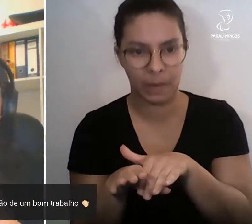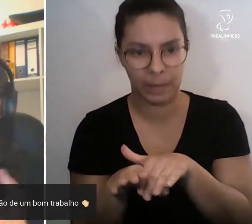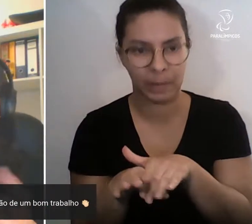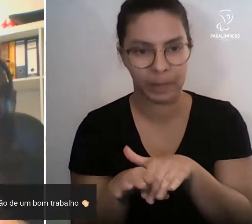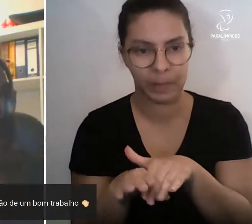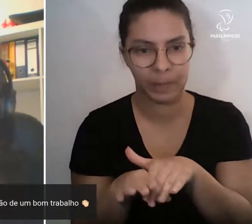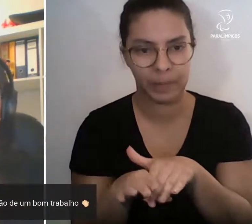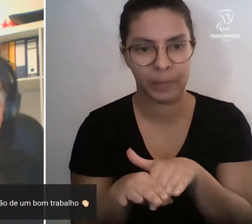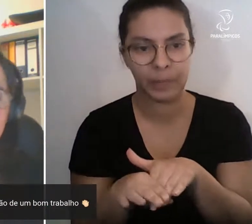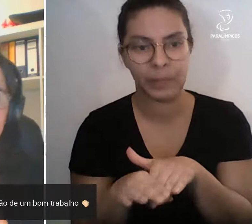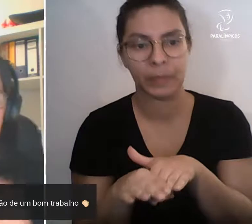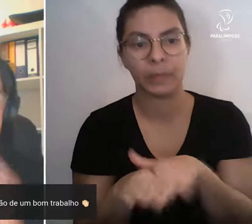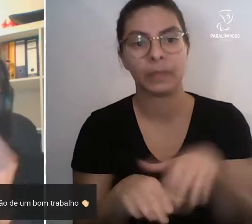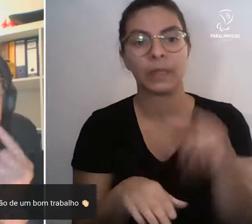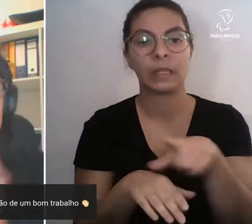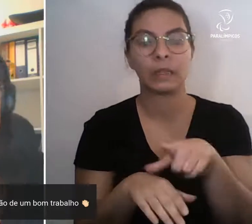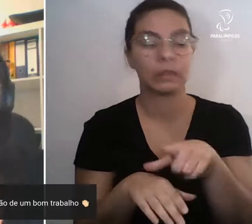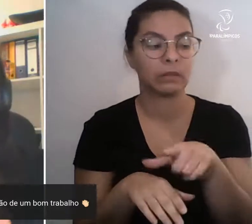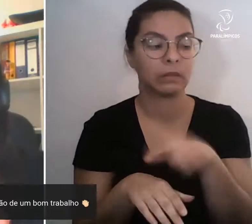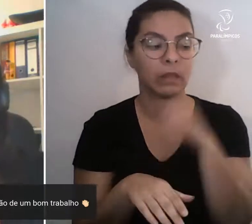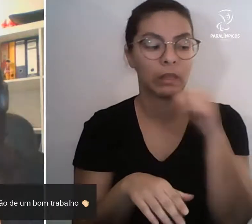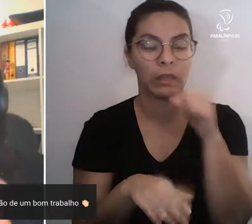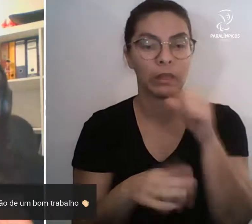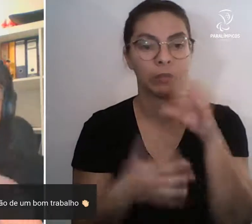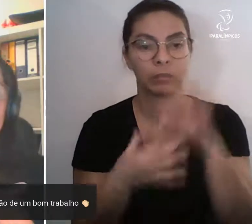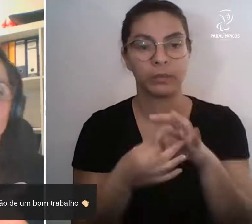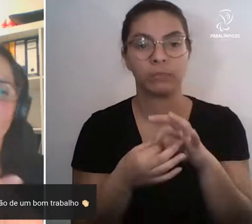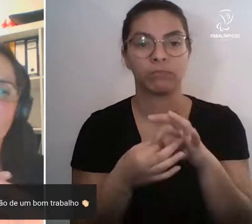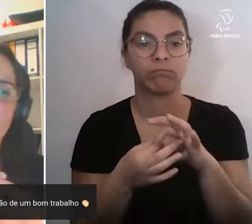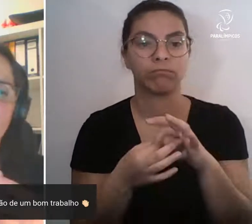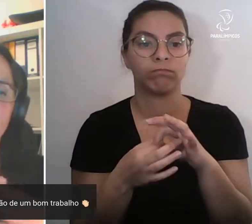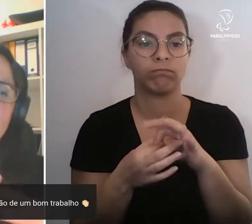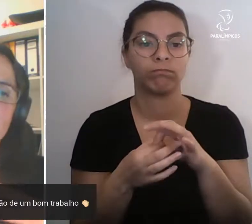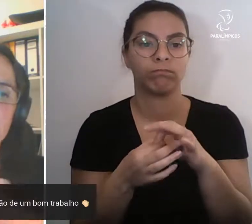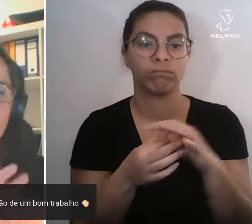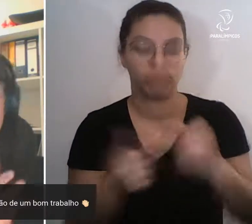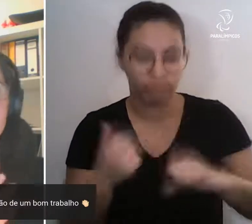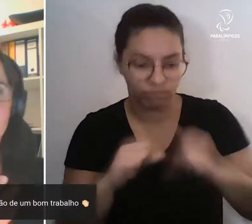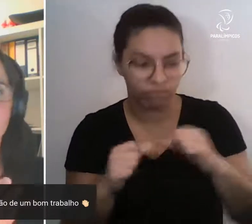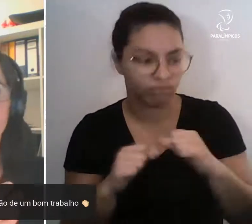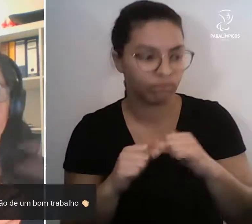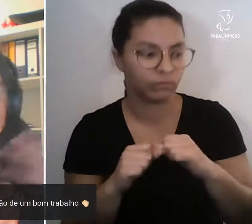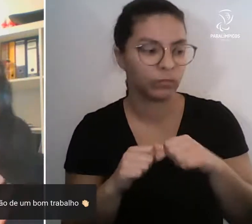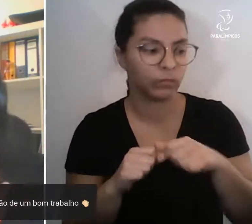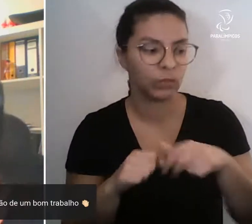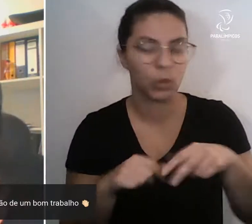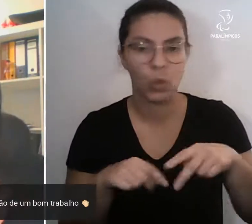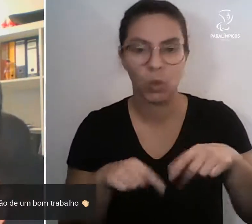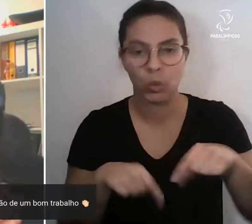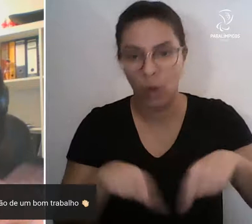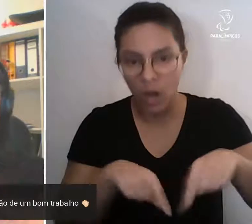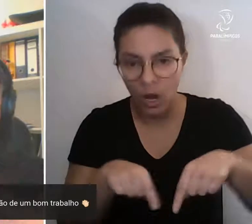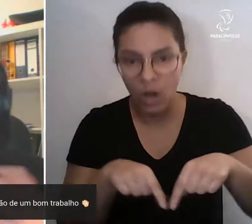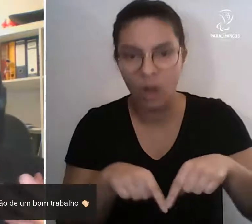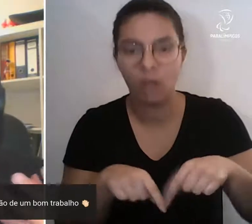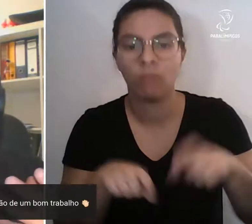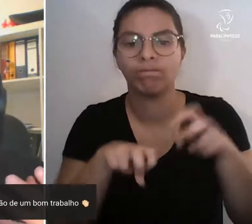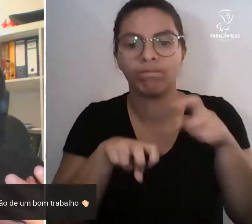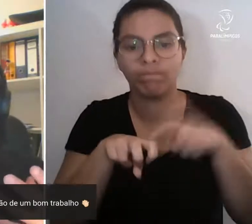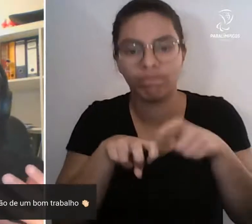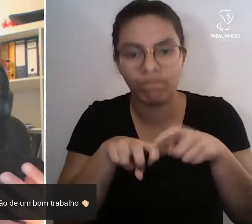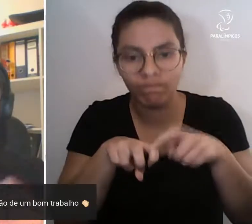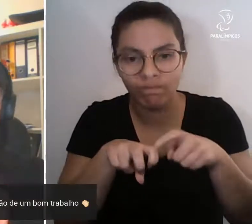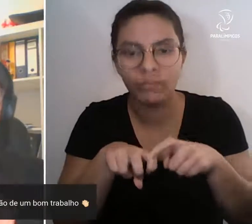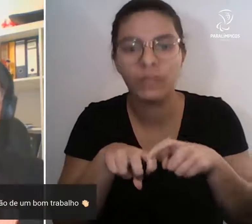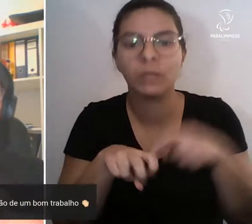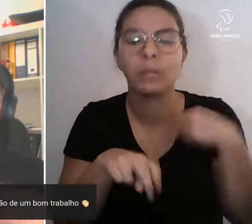Nós temos pessoas, às vezes, fazem uma cirurgia ao joelho, mas como eram praticantes, jogavam basquete, e então depois veem o